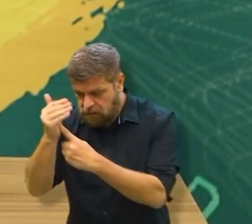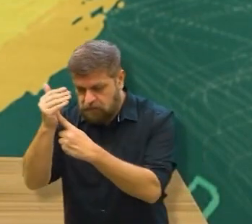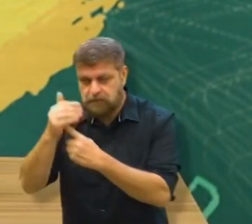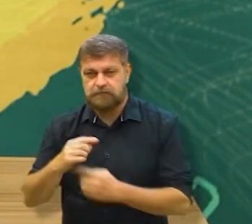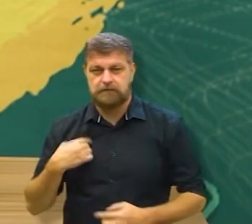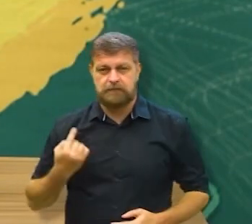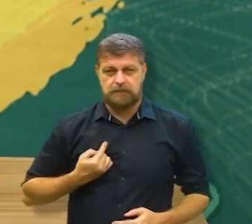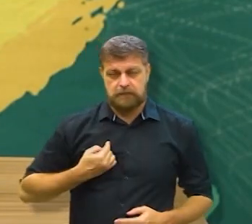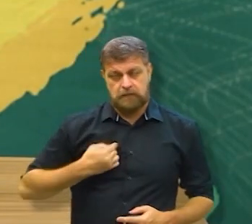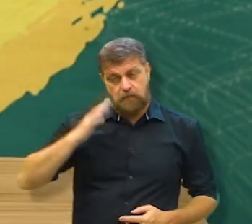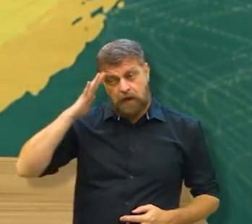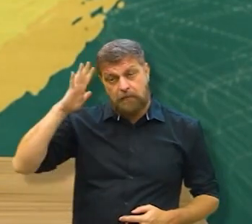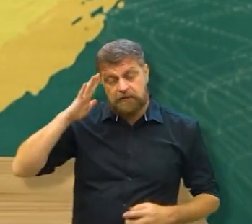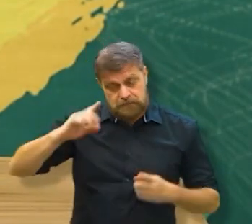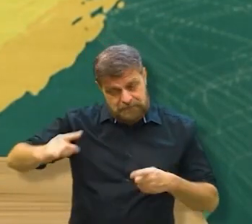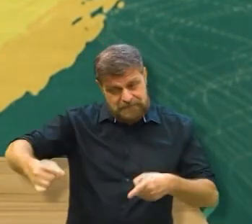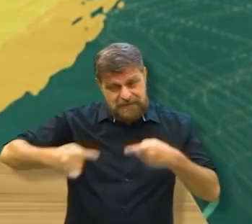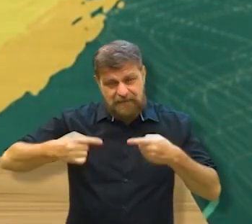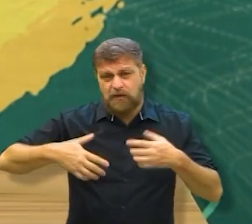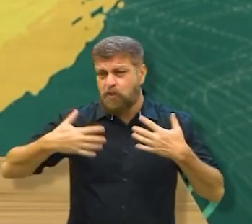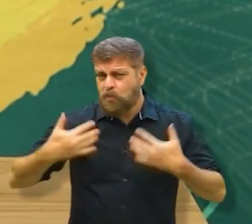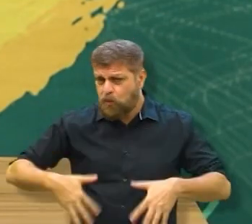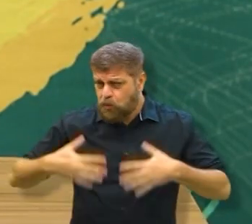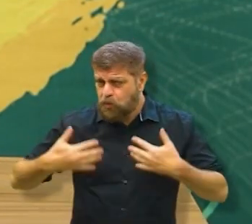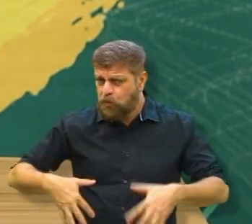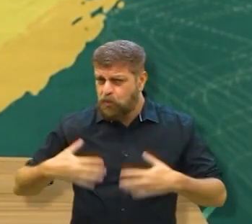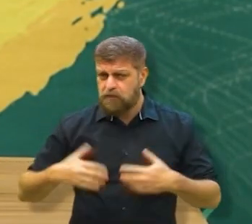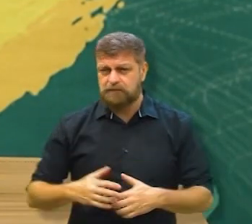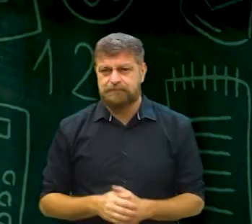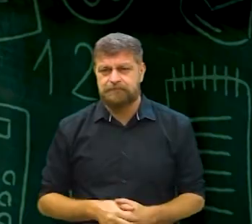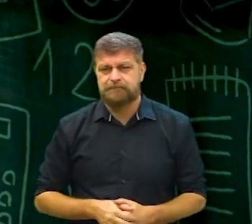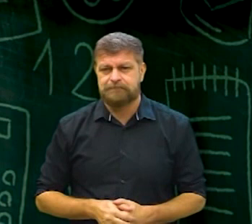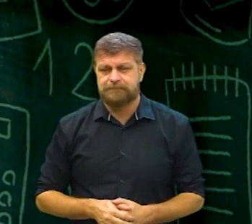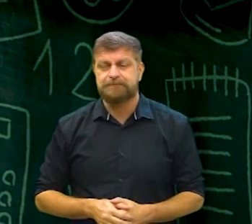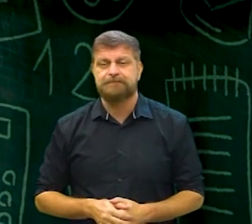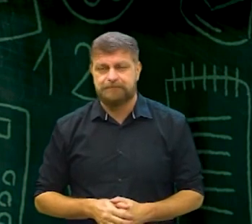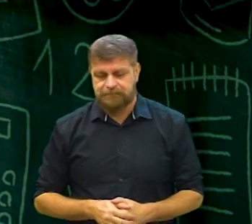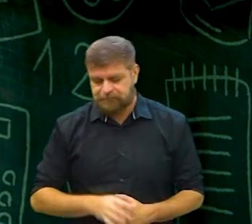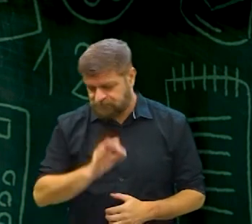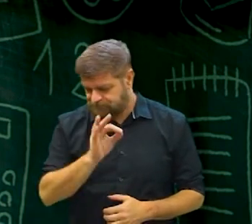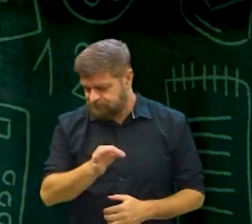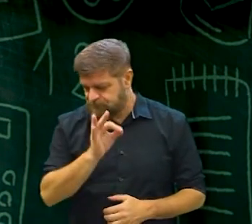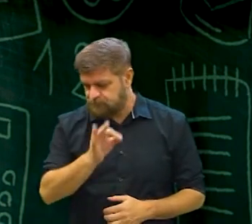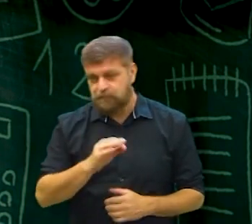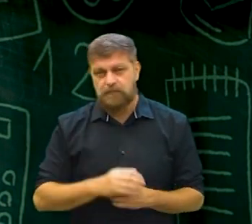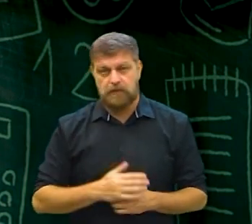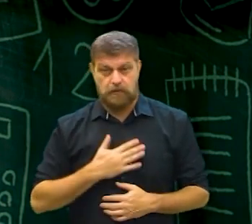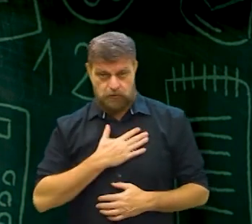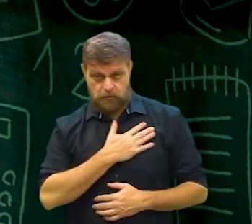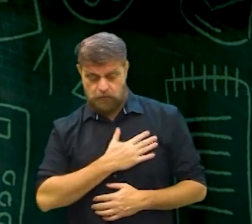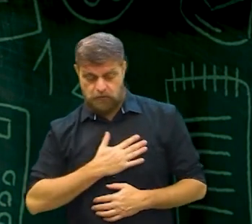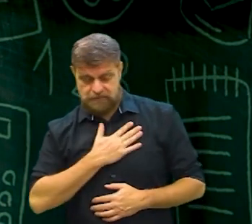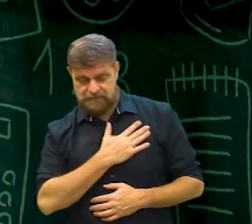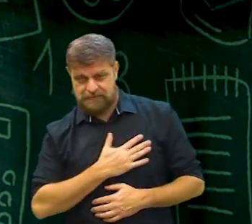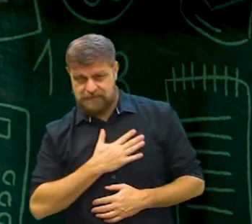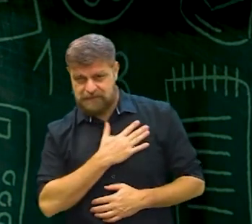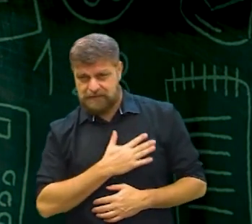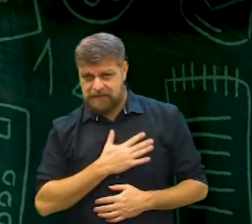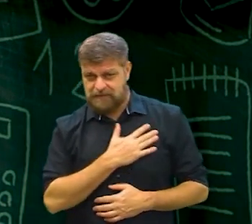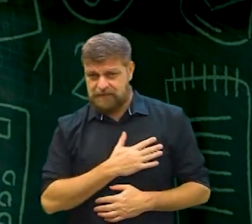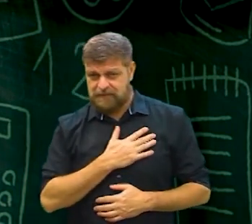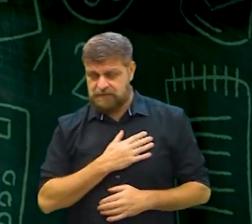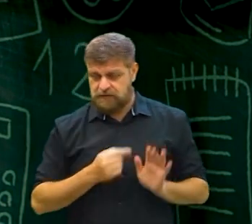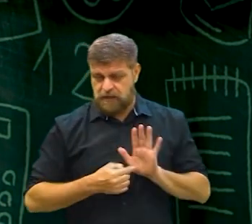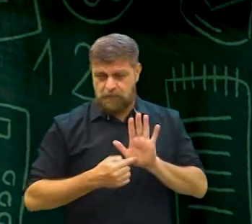né, Ismael, que o desafio também vai ser grande, né? Sem dúvida. E eu gostaria